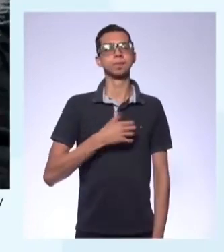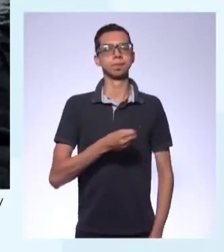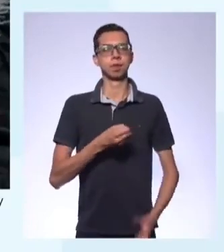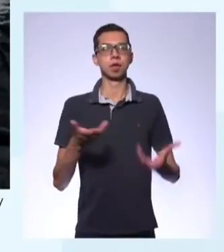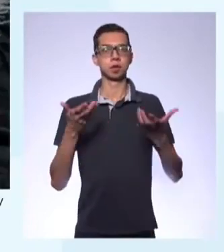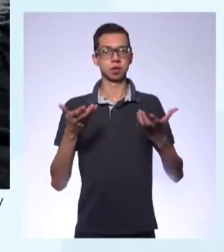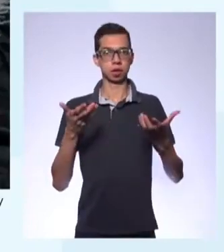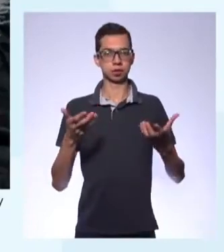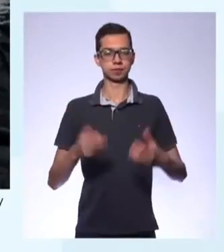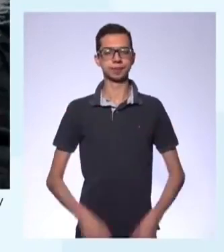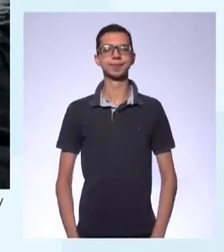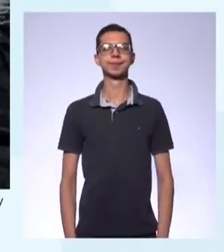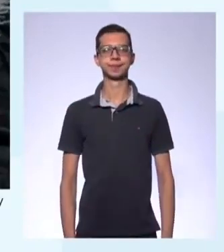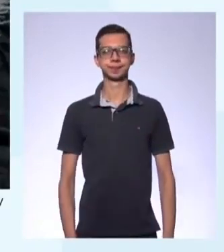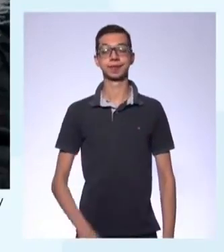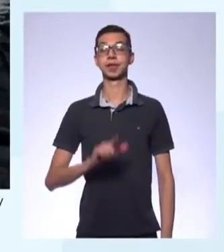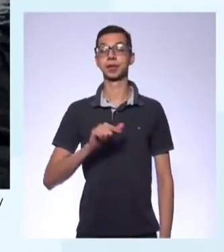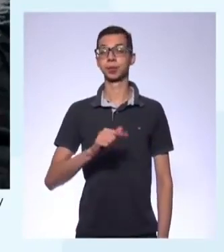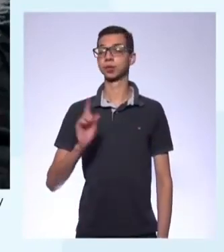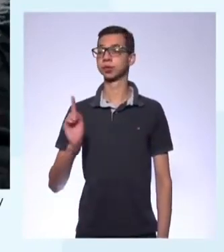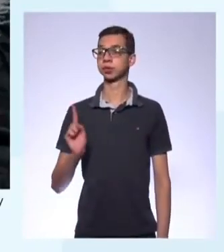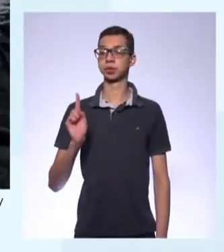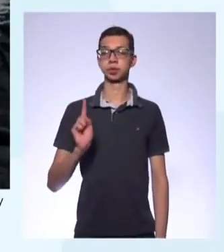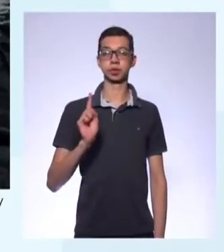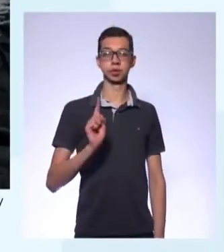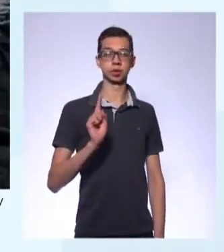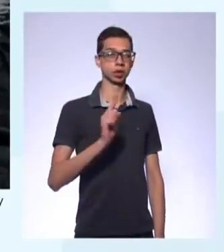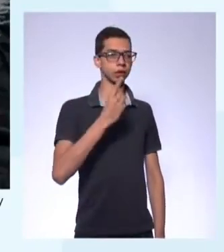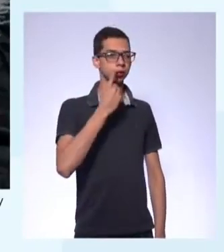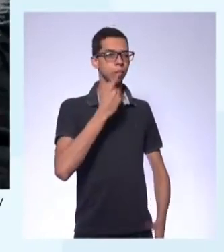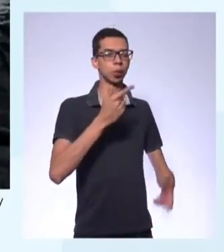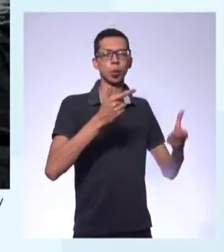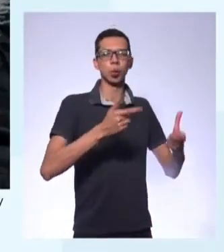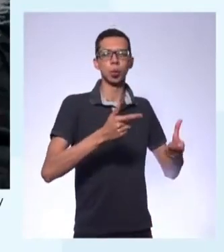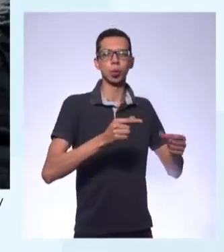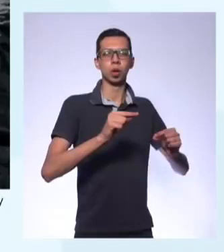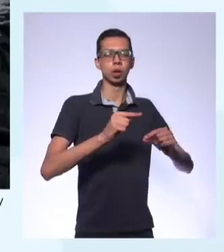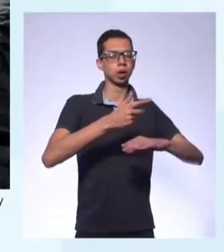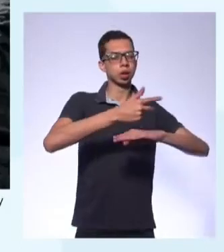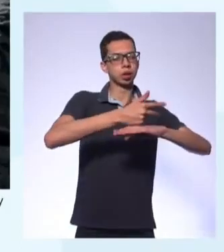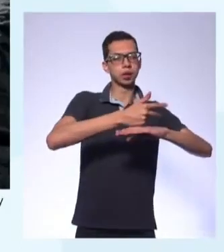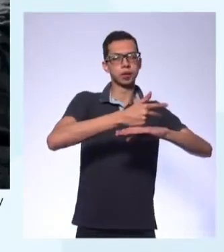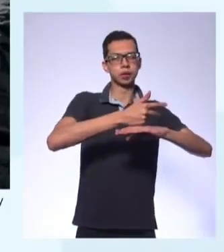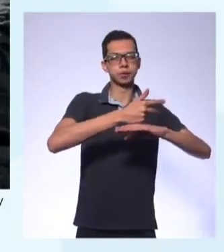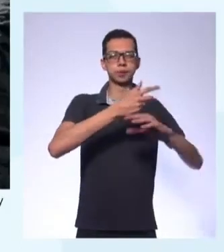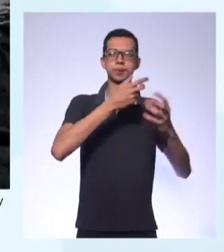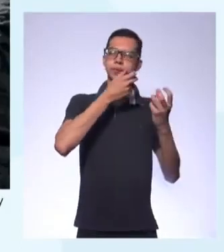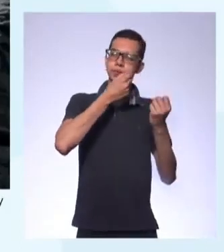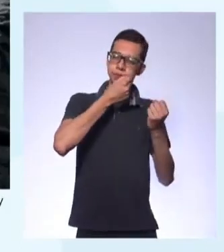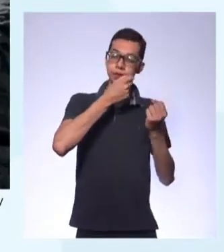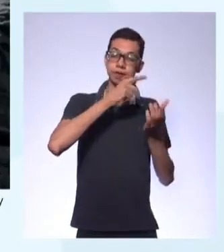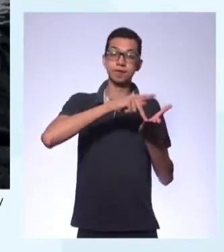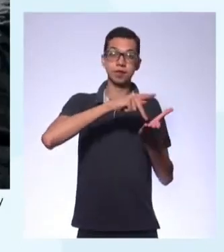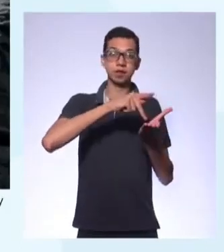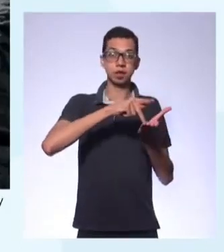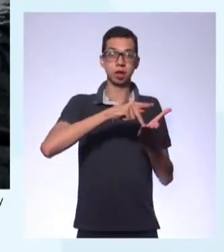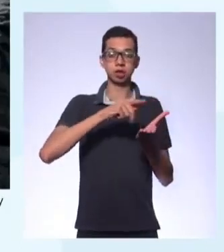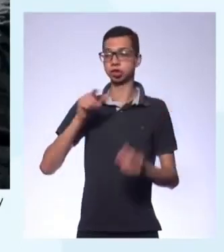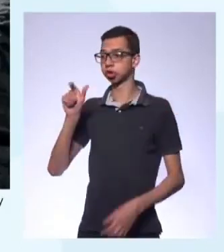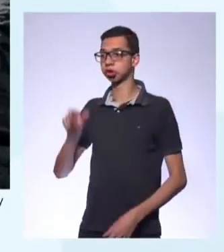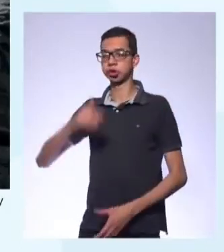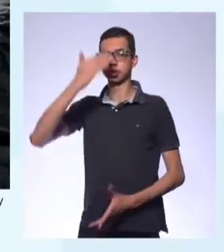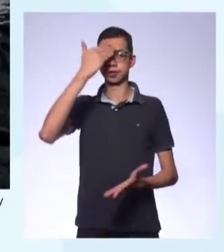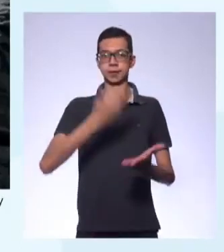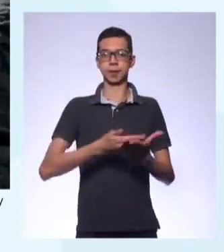Ao encontrar Julieta desacordada na cripta dos Capuleto, acredita que realmente a amada está morta